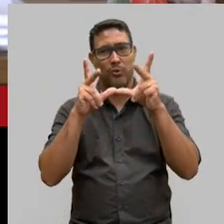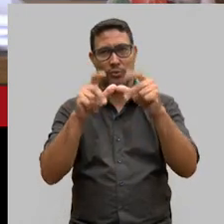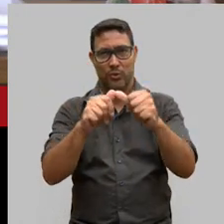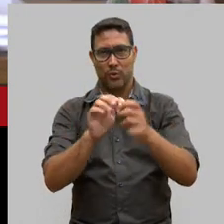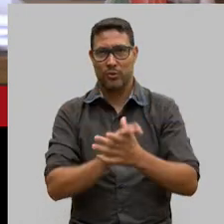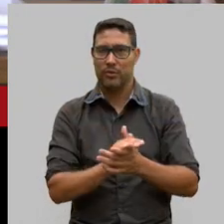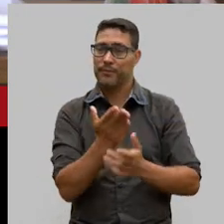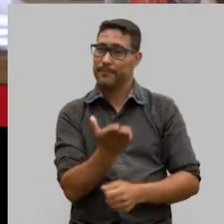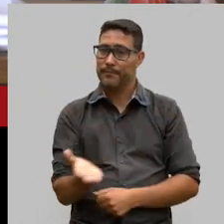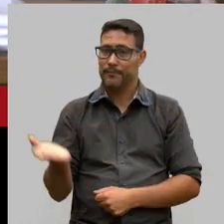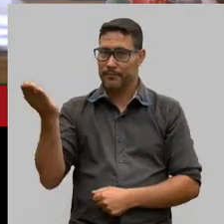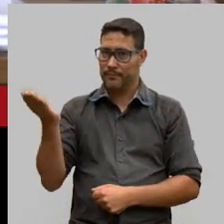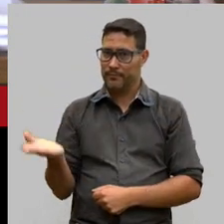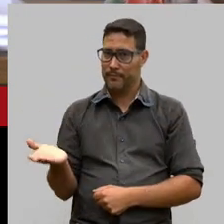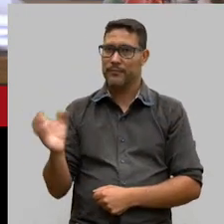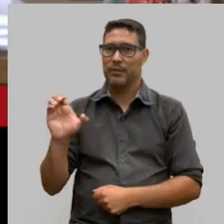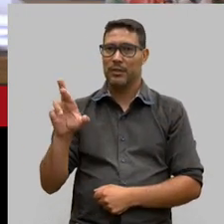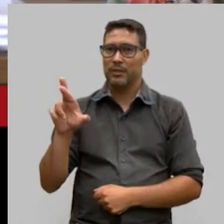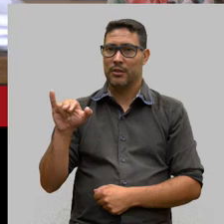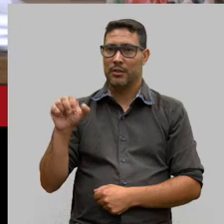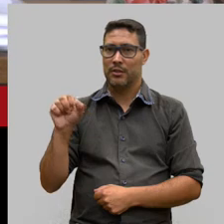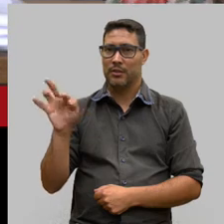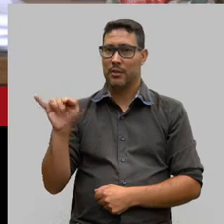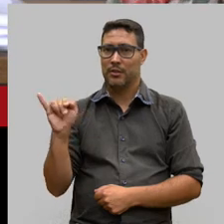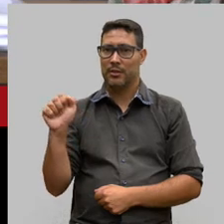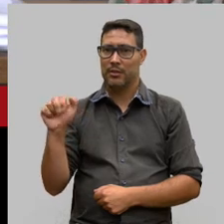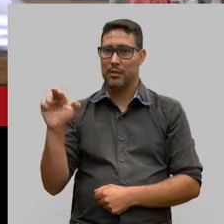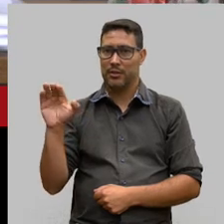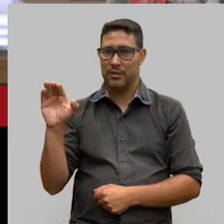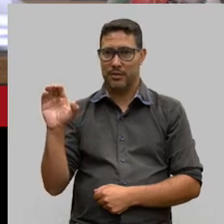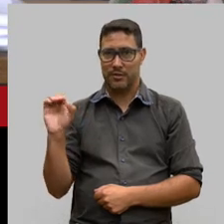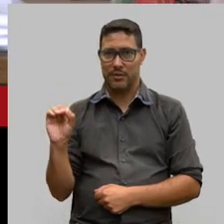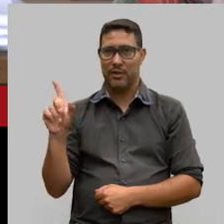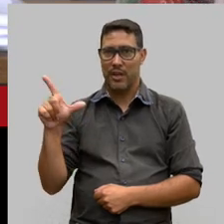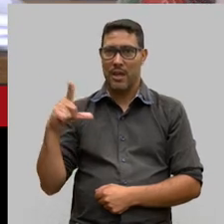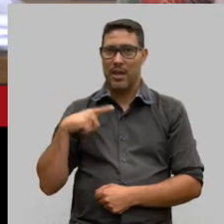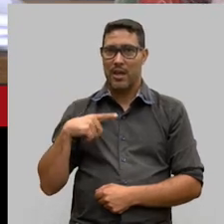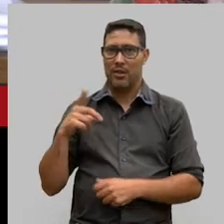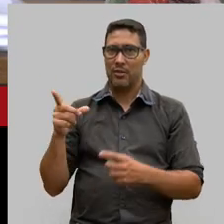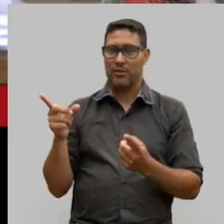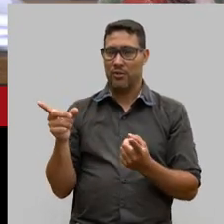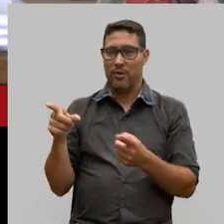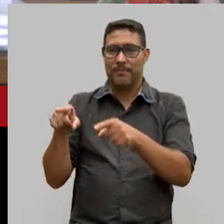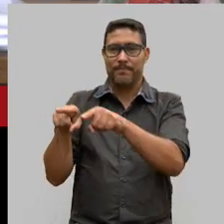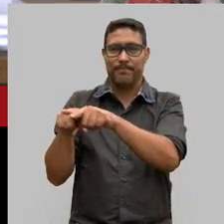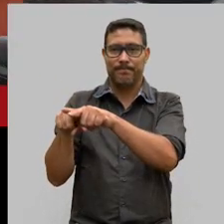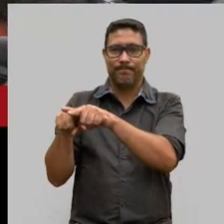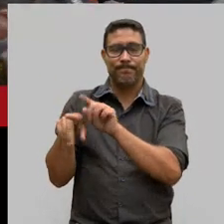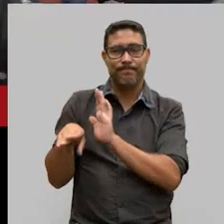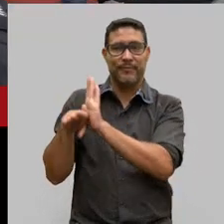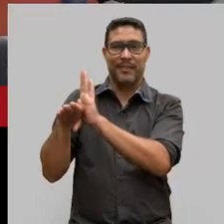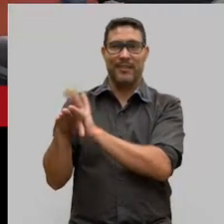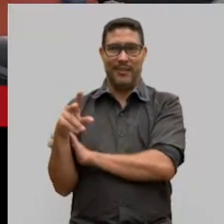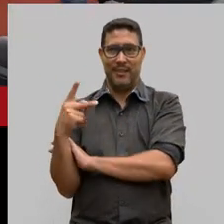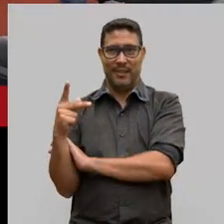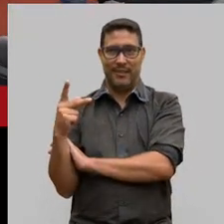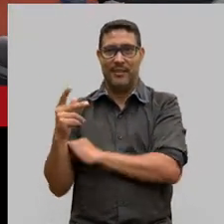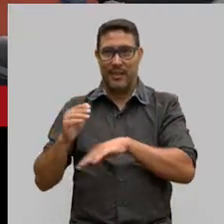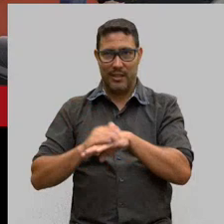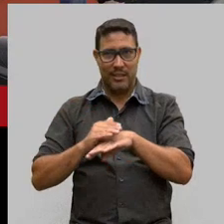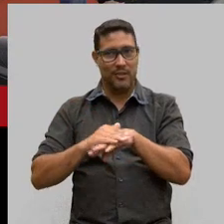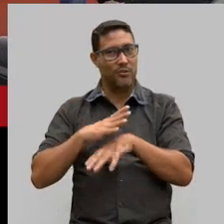nosso meu mestre meu sou auxiliar dele nesse debate sou um aprendiz